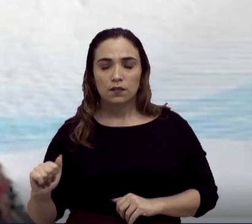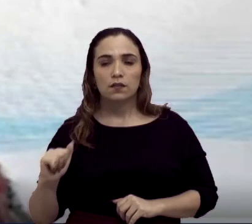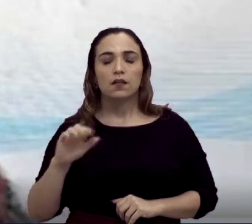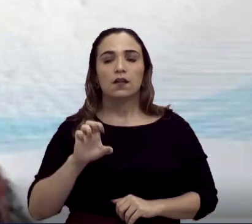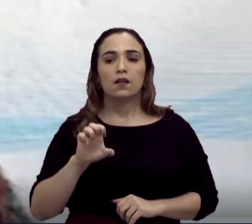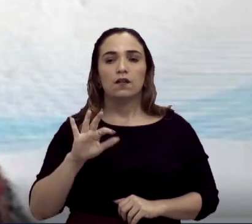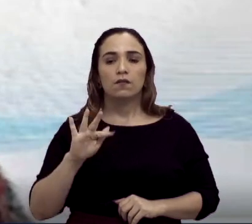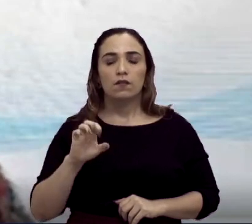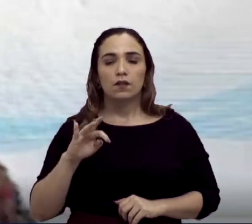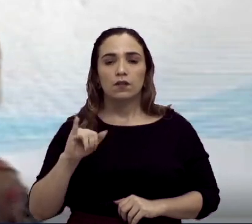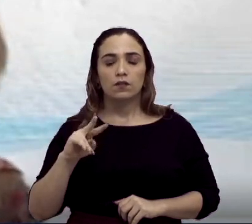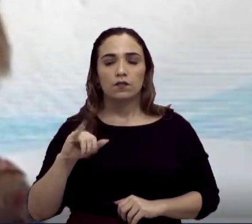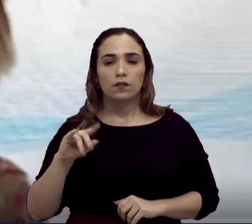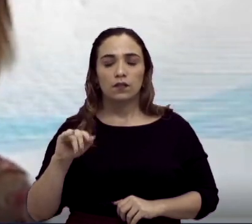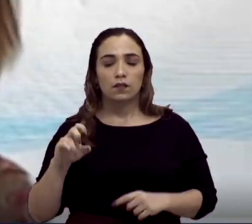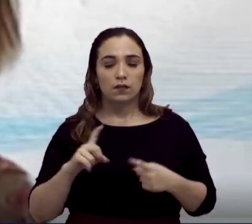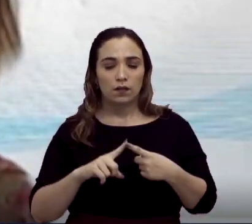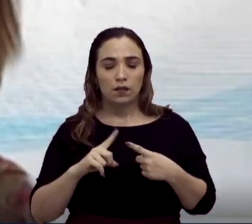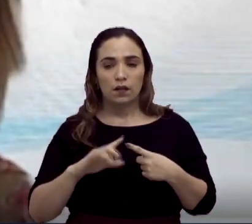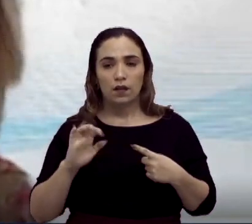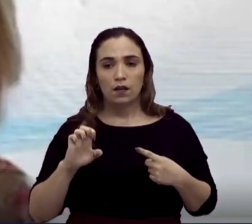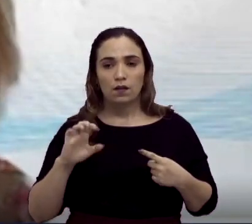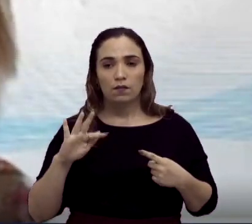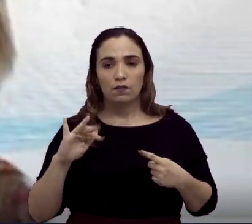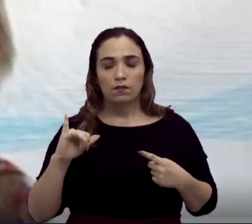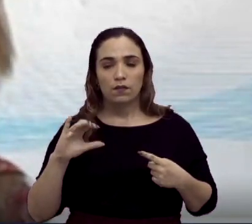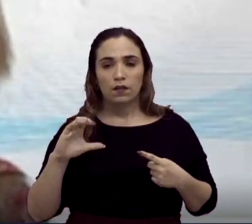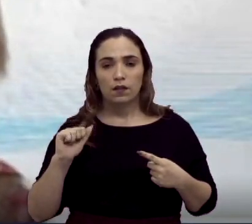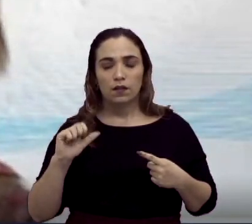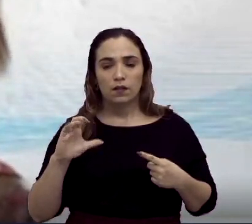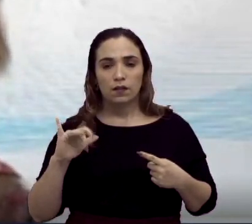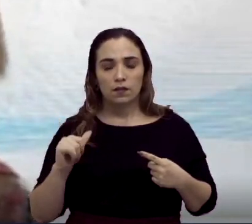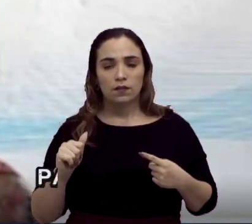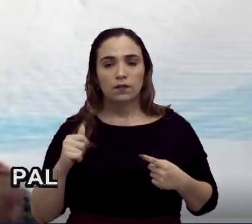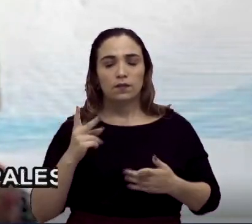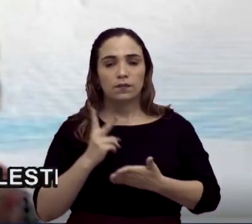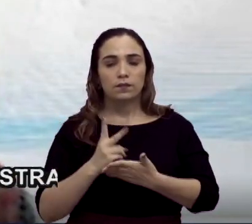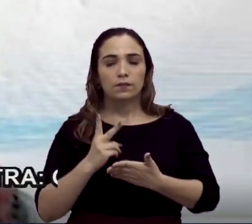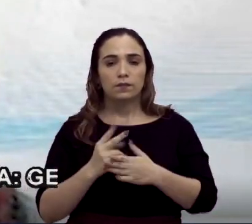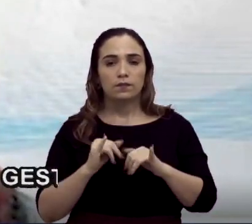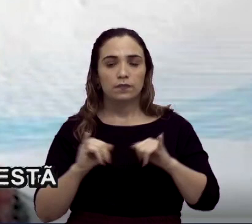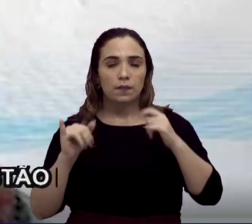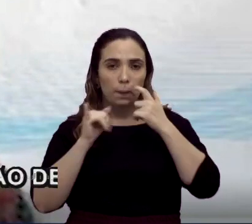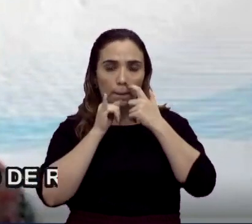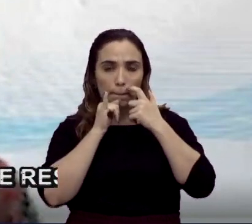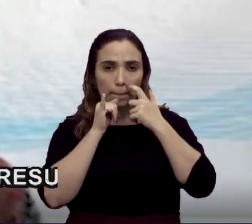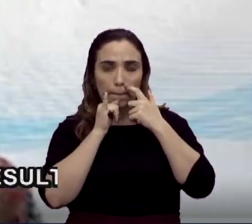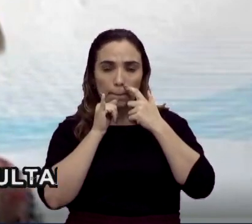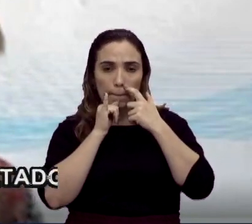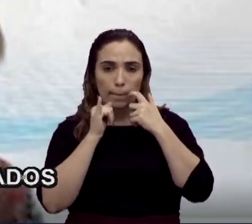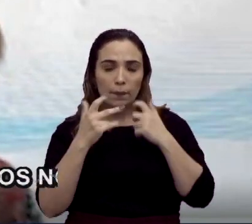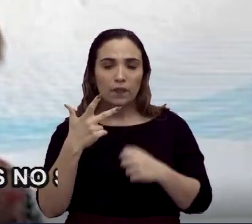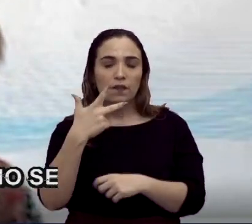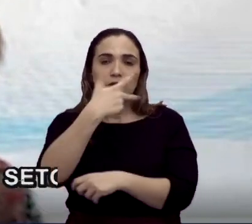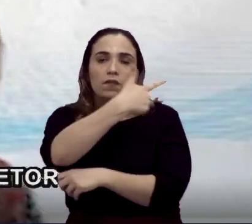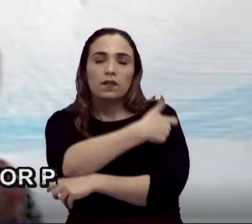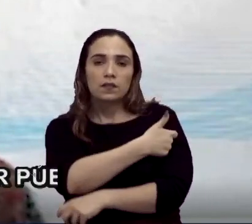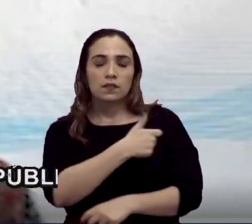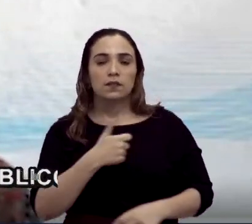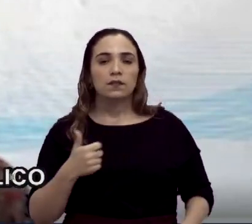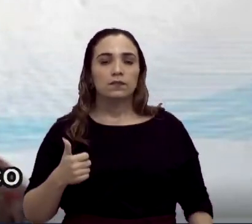A eficácia e aí eu sempre uso um exemplo da vacina. A